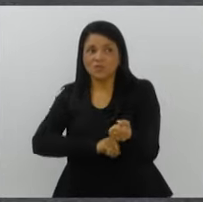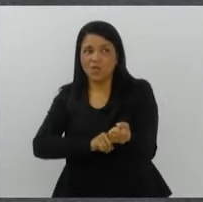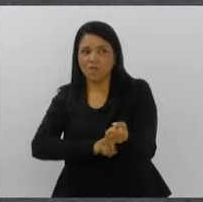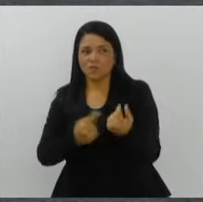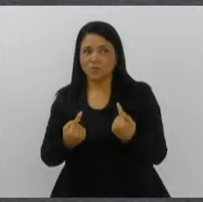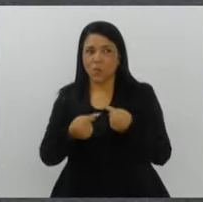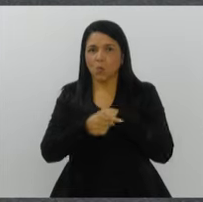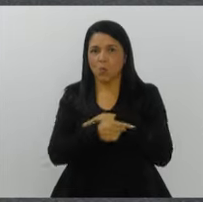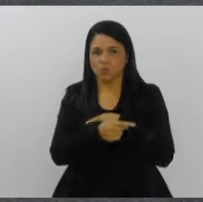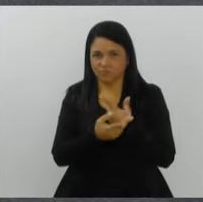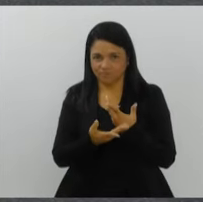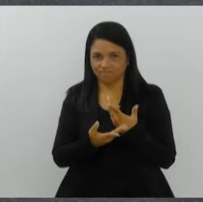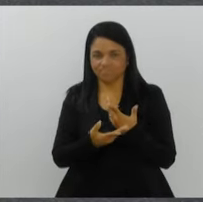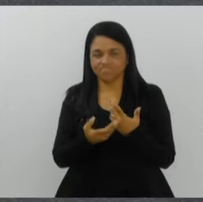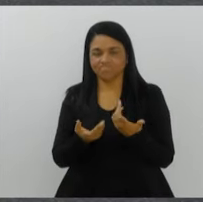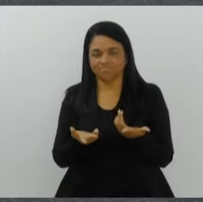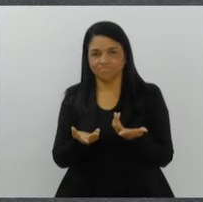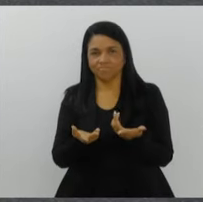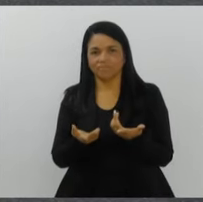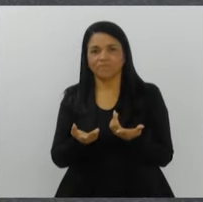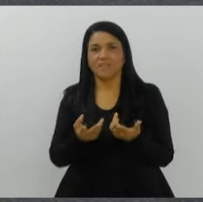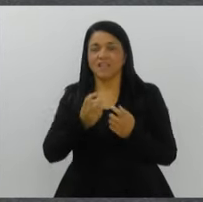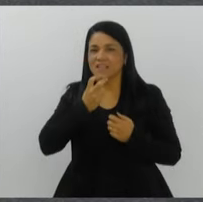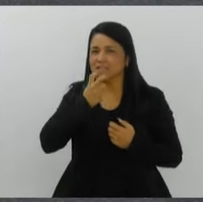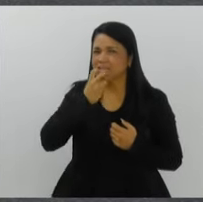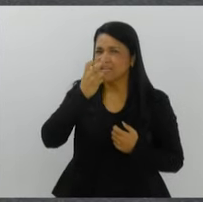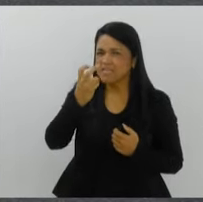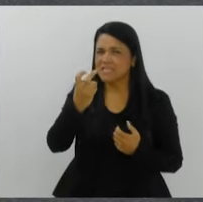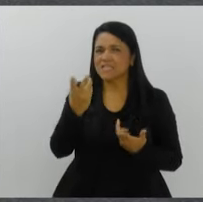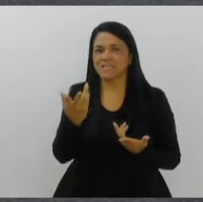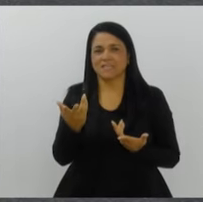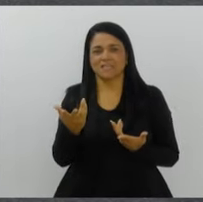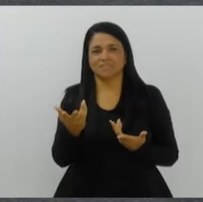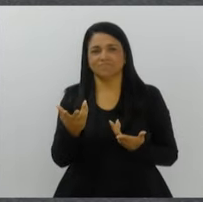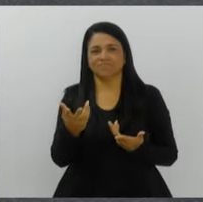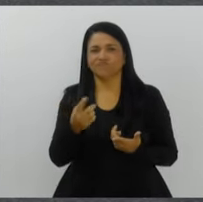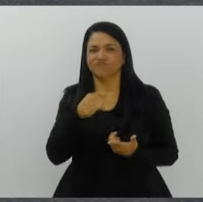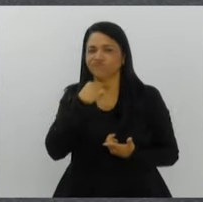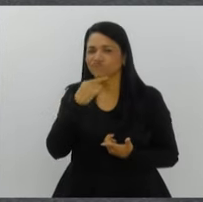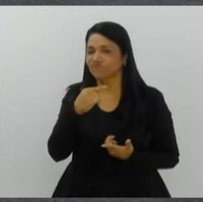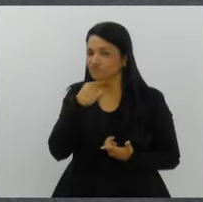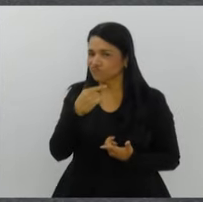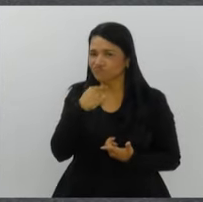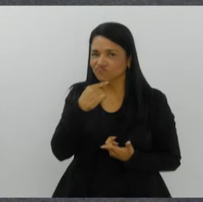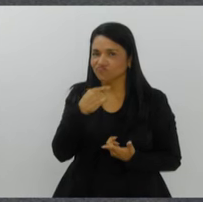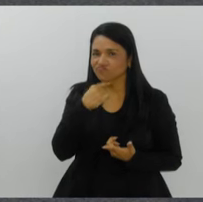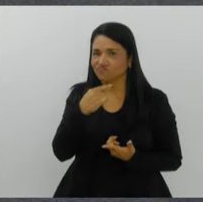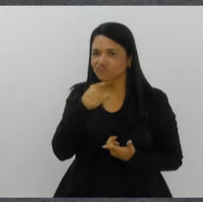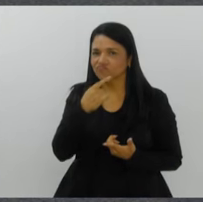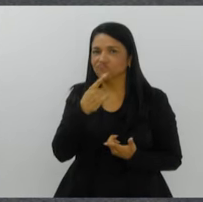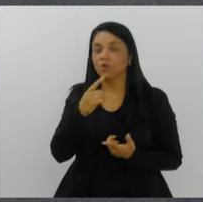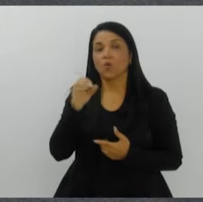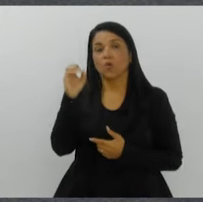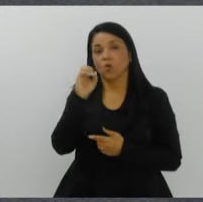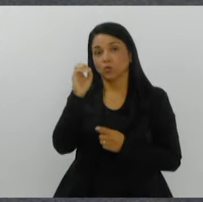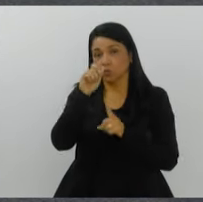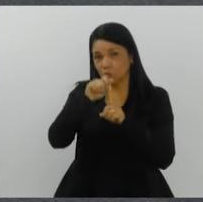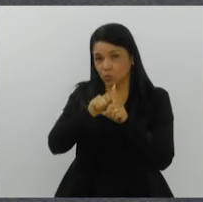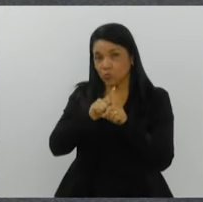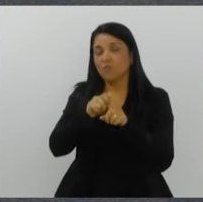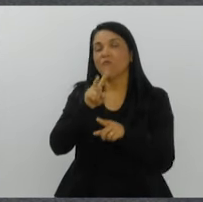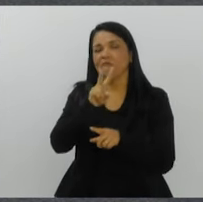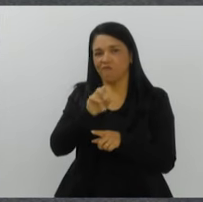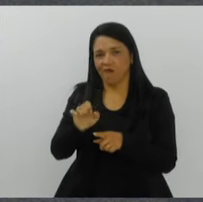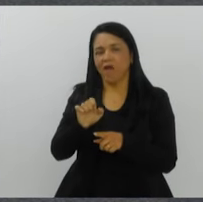mais irritadas. Aí grita, esbraveja, mas não vai ter jeito, não. Quando chegar em outubro, vai tomar na cabeça